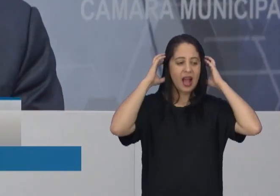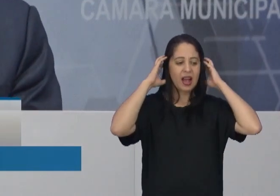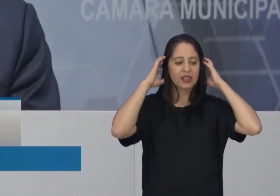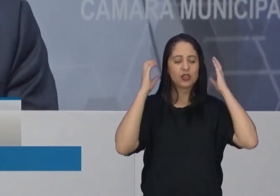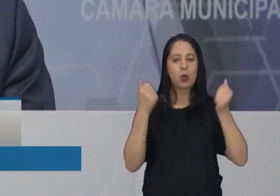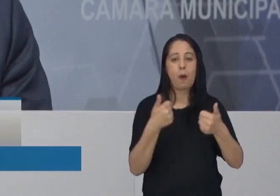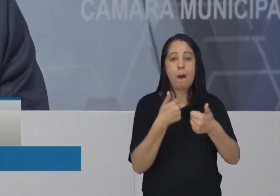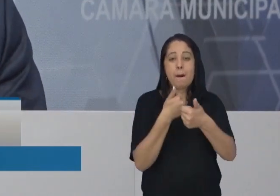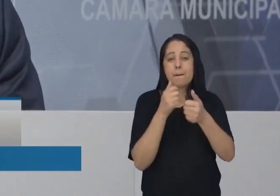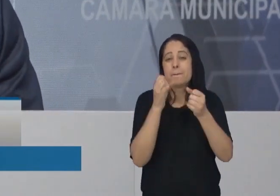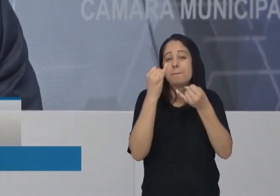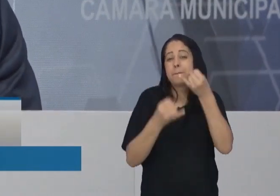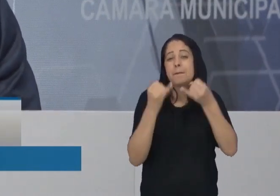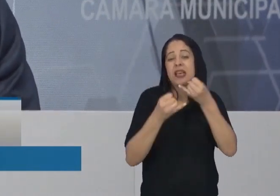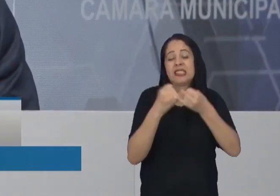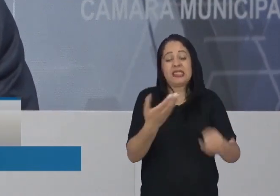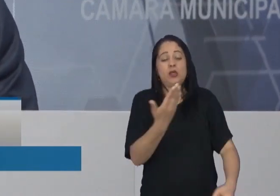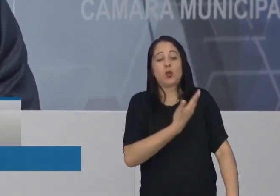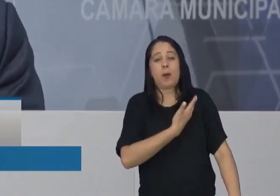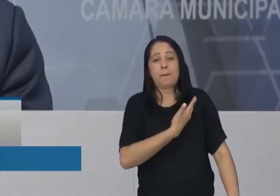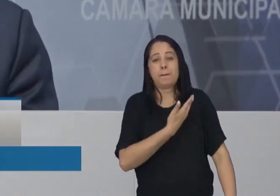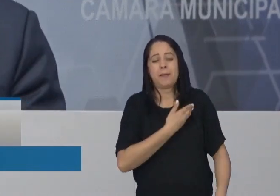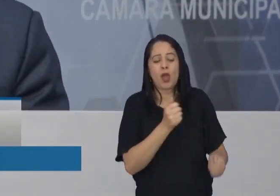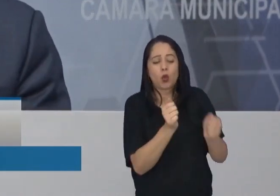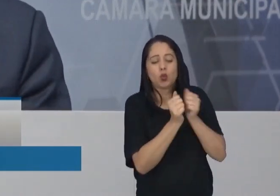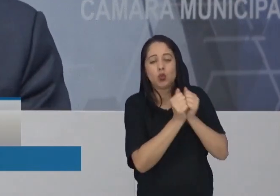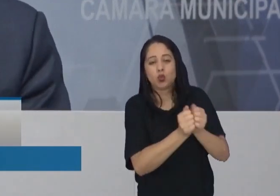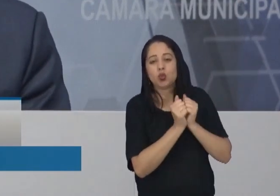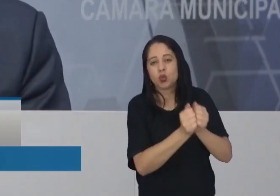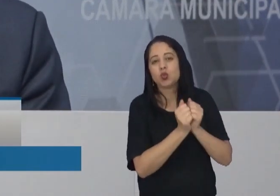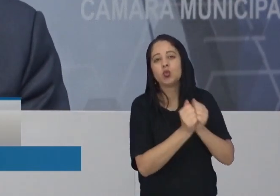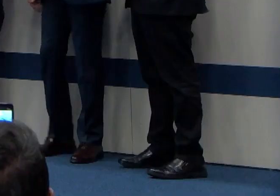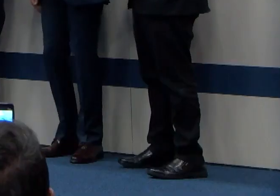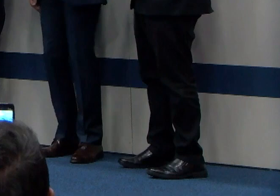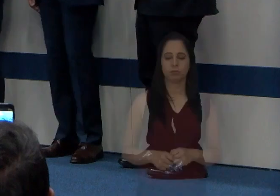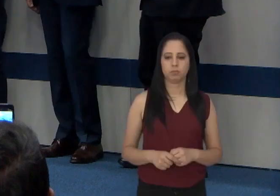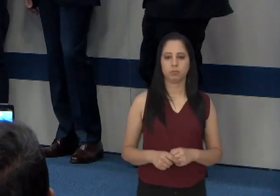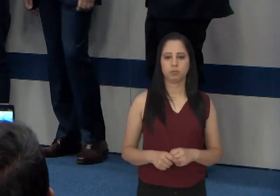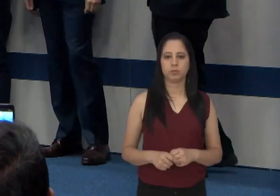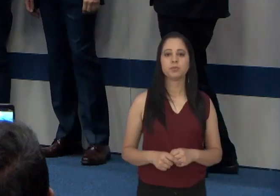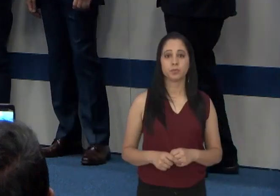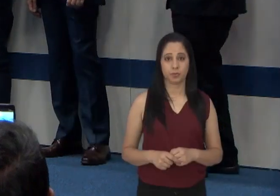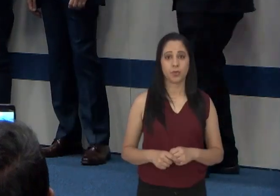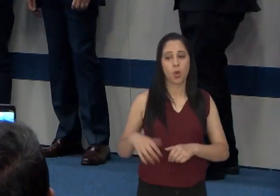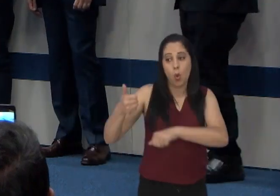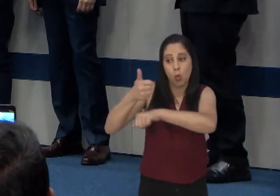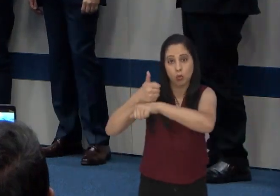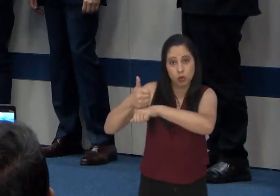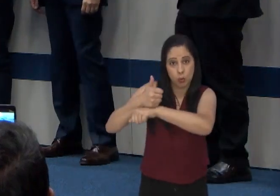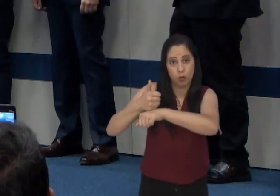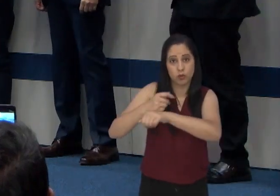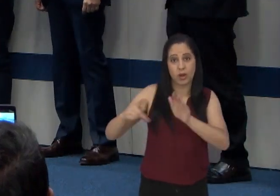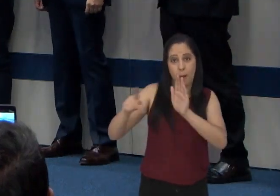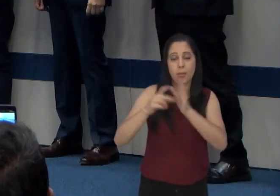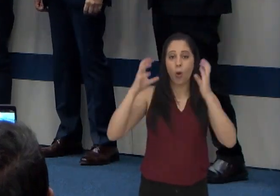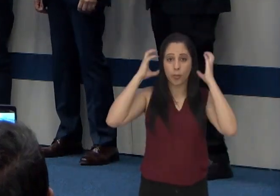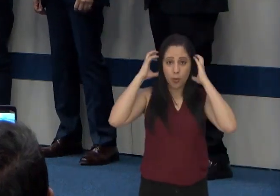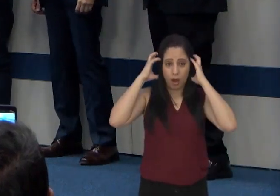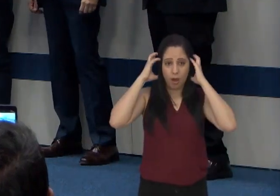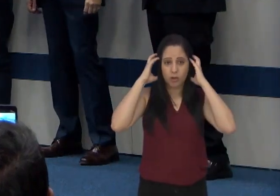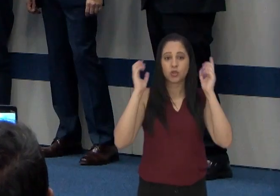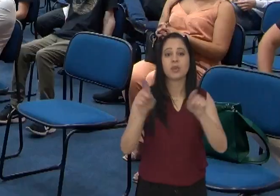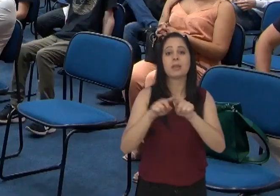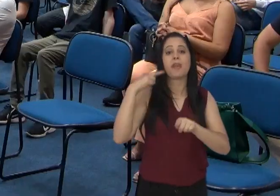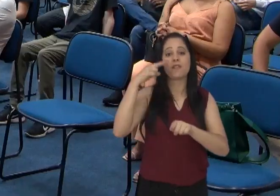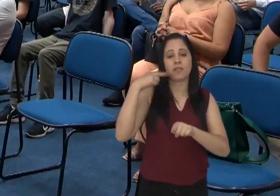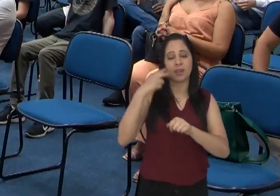um amigo e diria de muita credibilidade. Além dos profissionais da rádio e do vereador Robertinho da